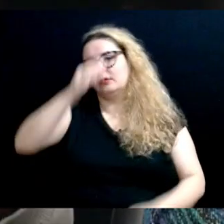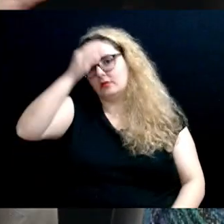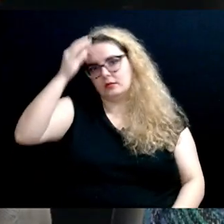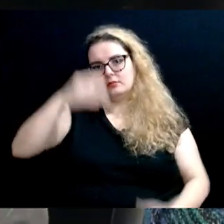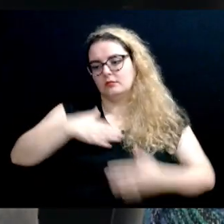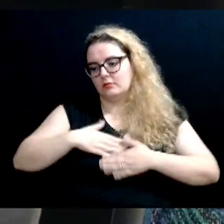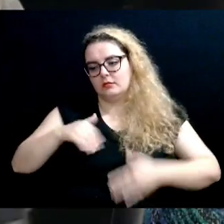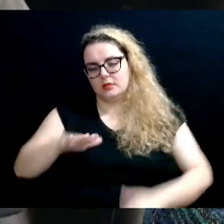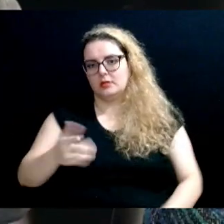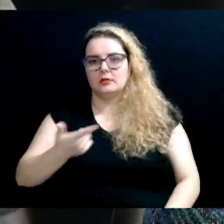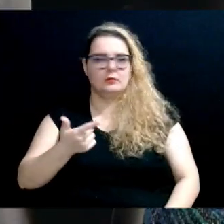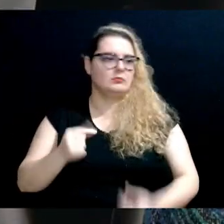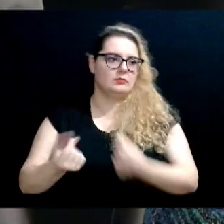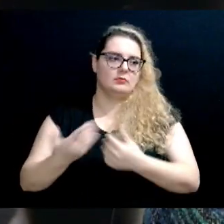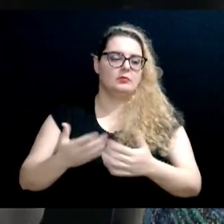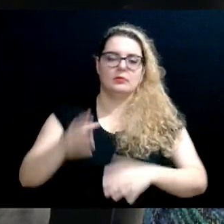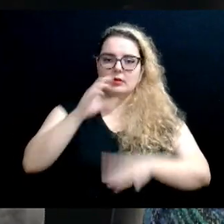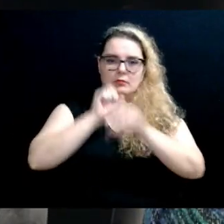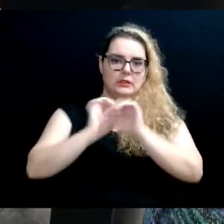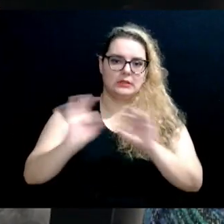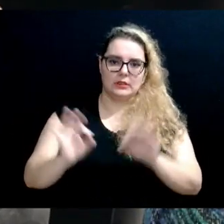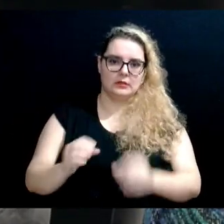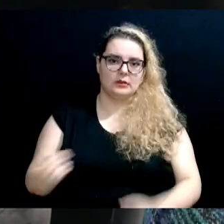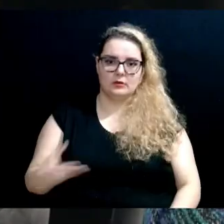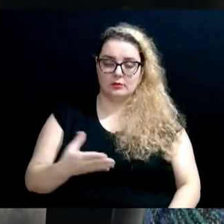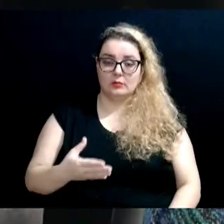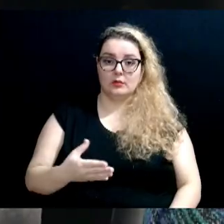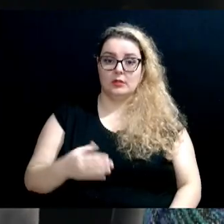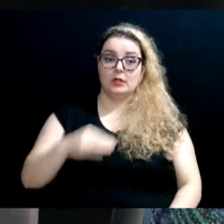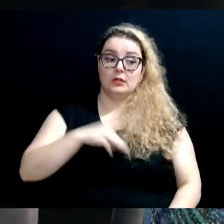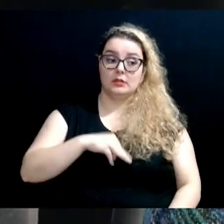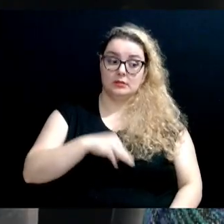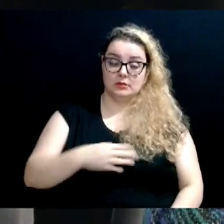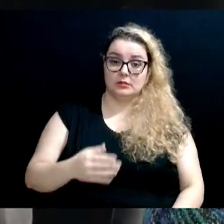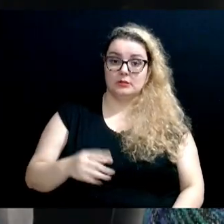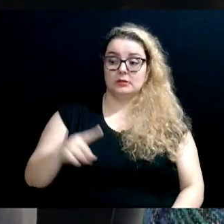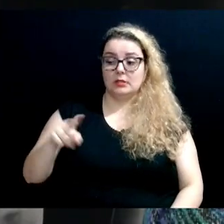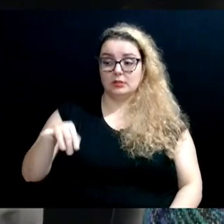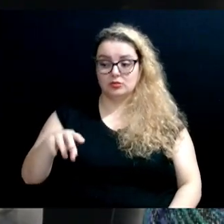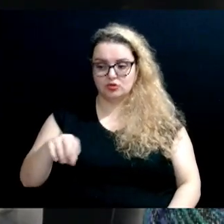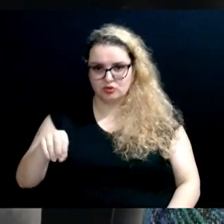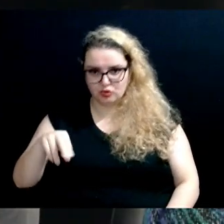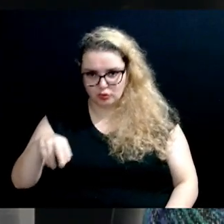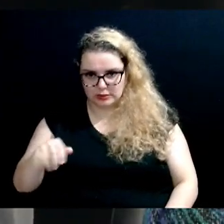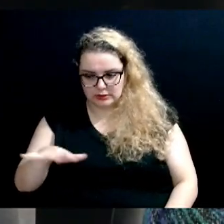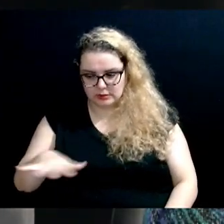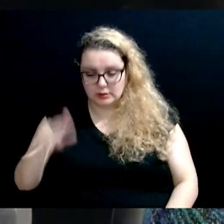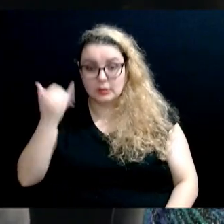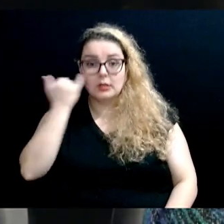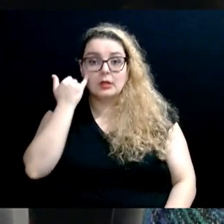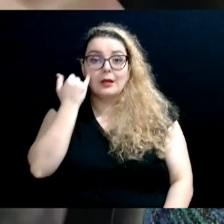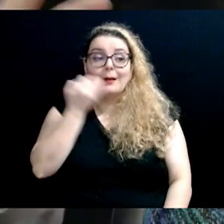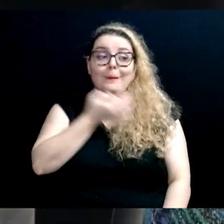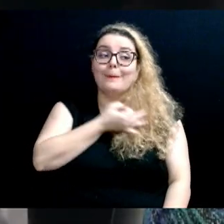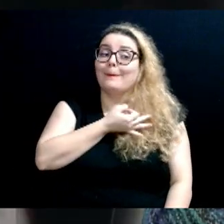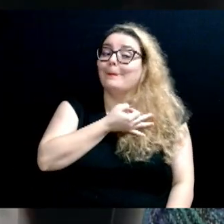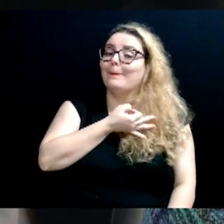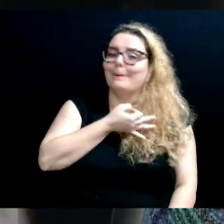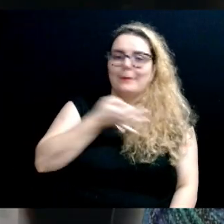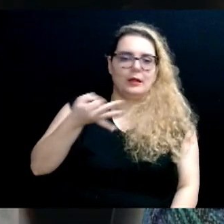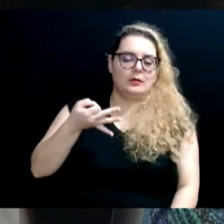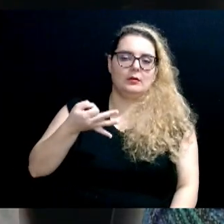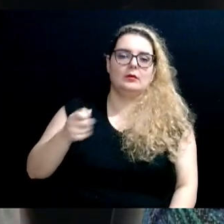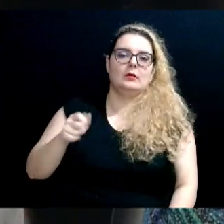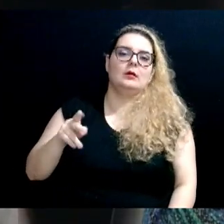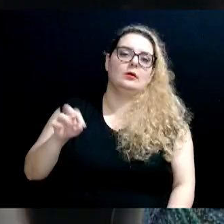nem aprender nada novo. Essas tarefas da zona da preguiça, elas são perfeitas para serem automatizadas com o uso de